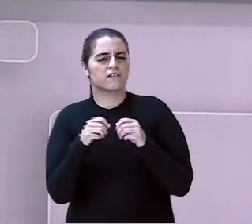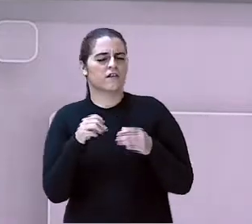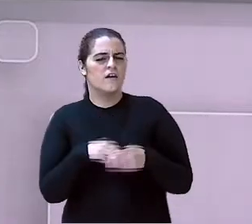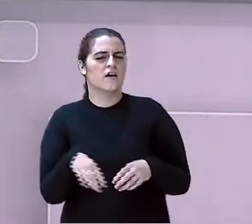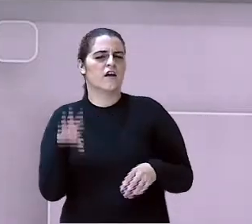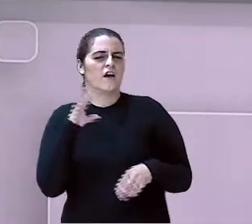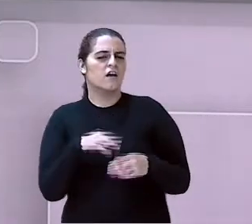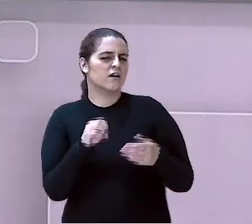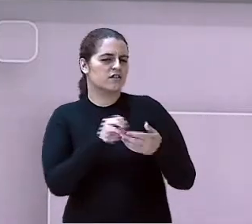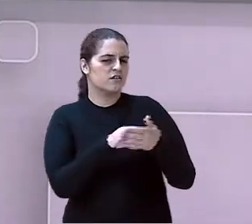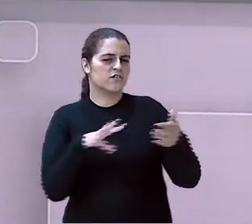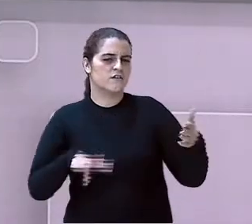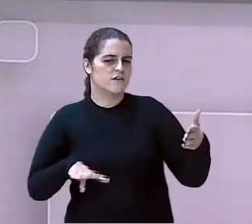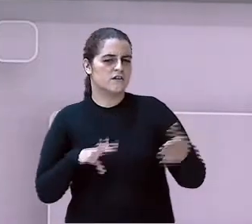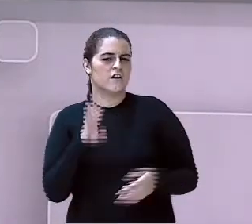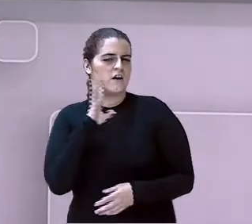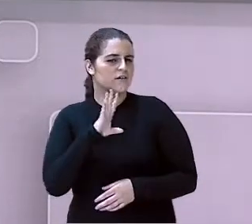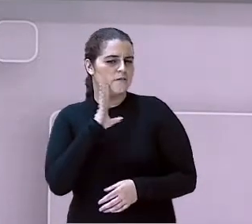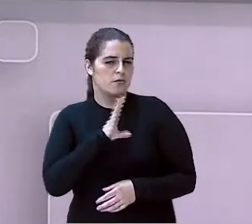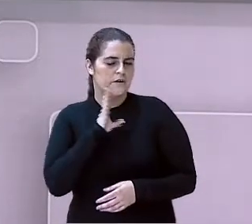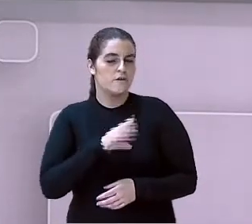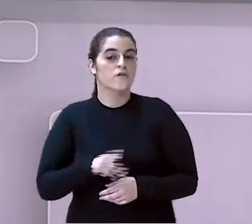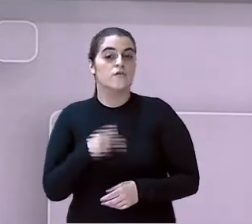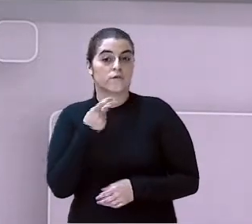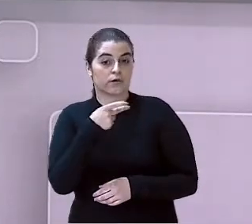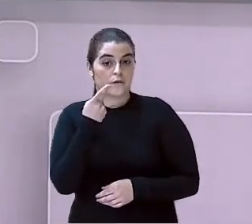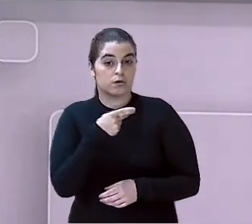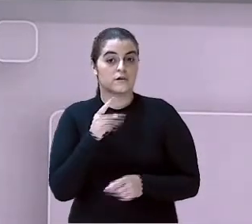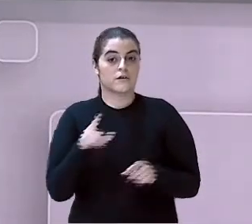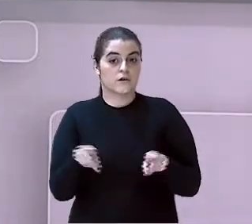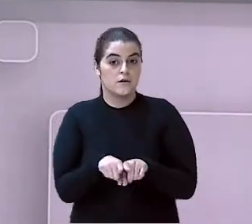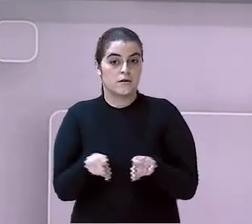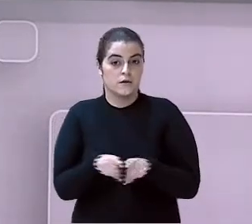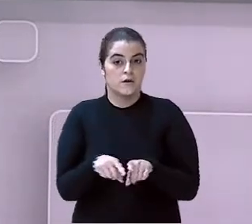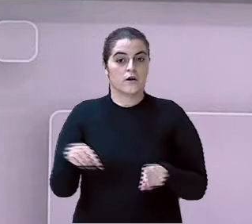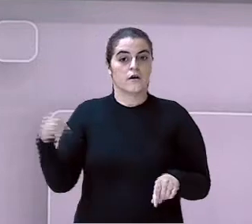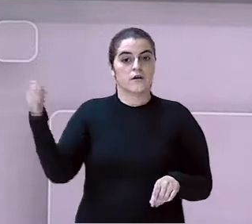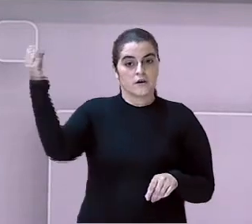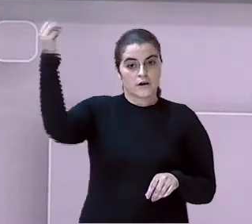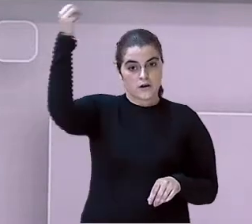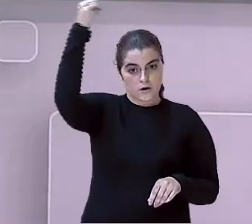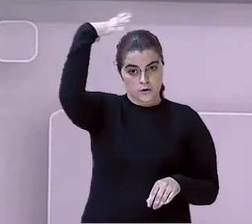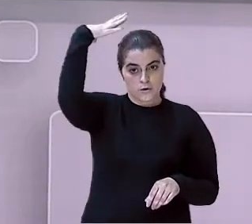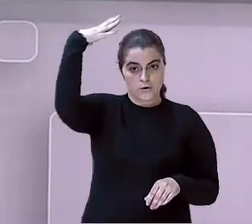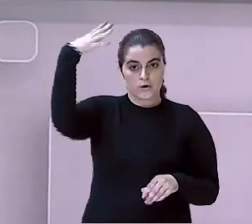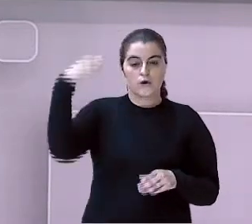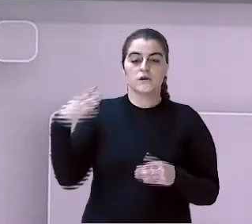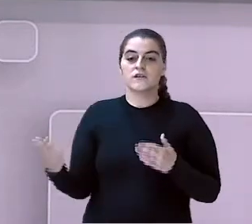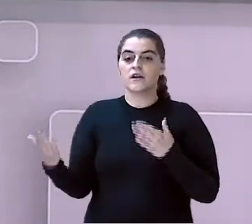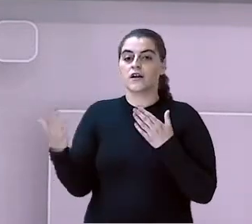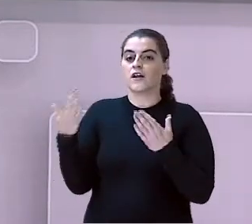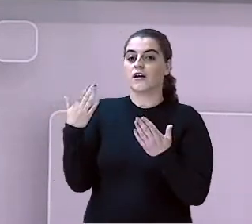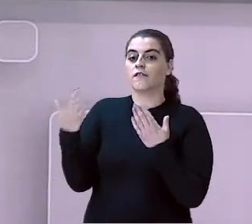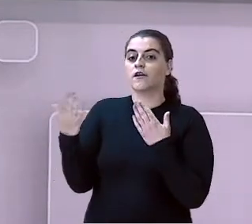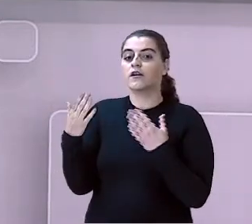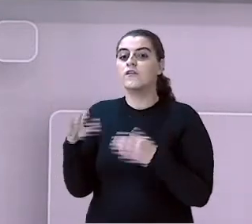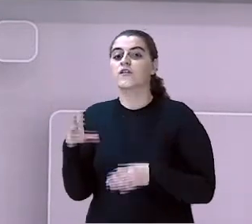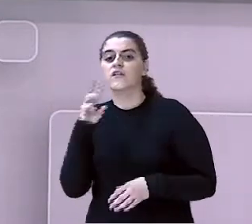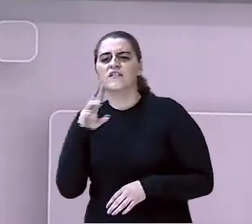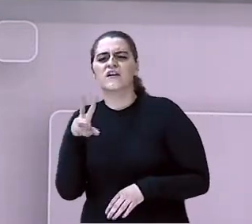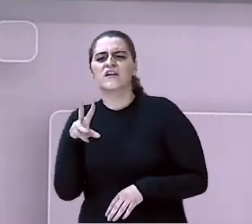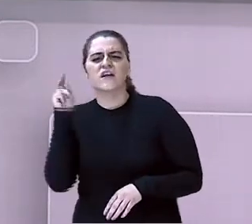luz, sobre a invenção, e a gente também falou que a luz, ela é refletida. Como que ela é refletida? Quem